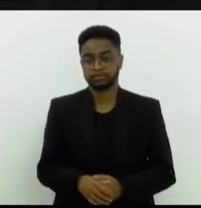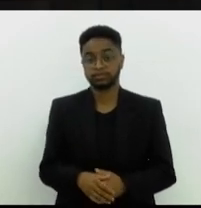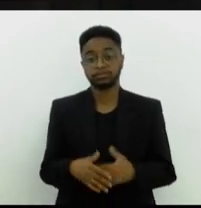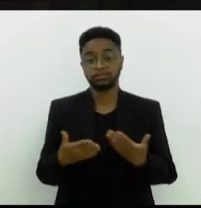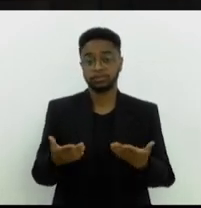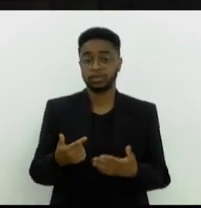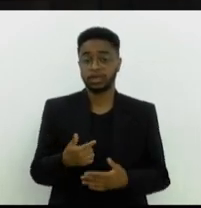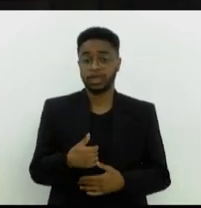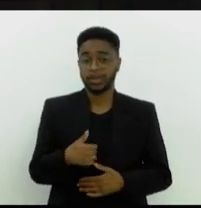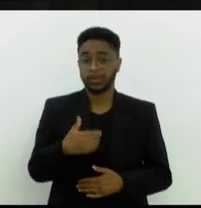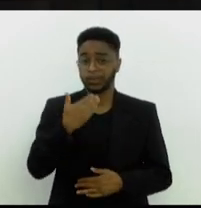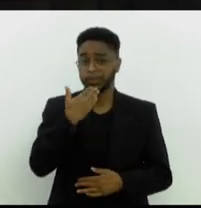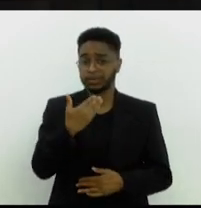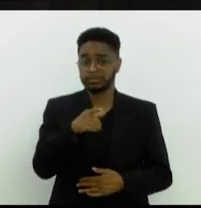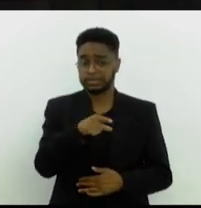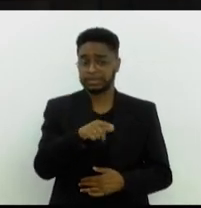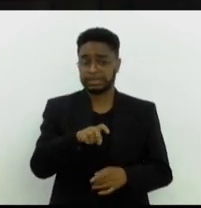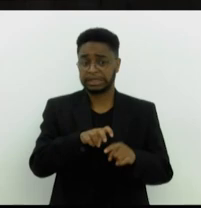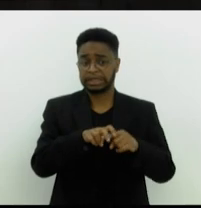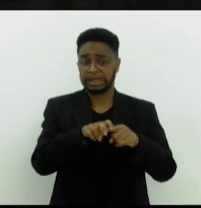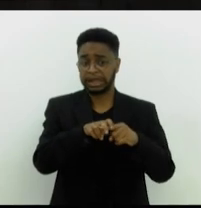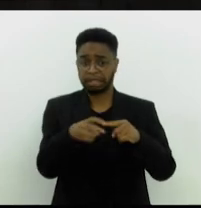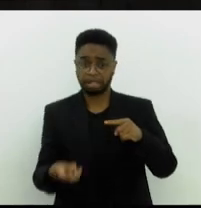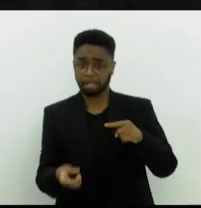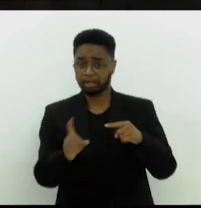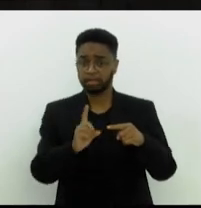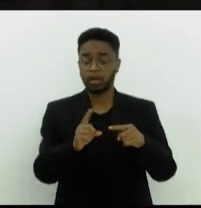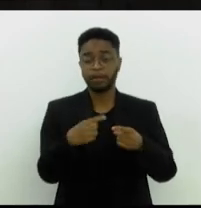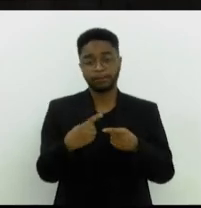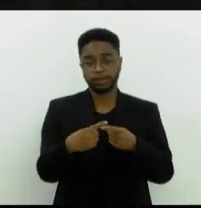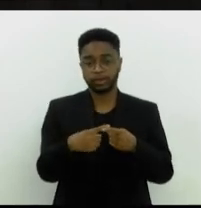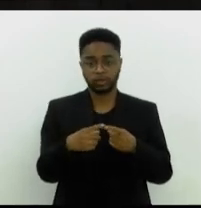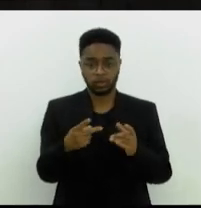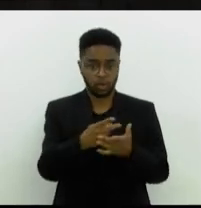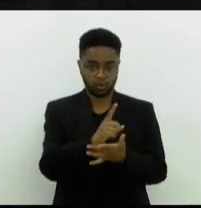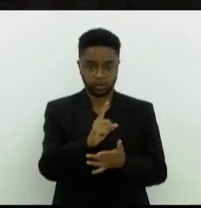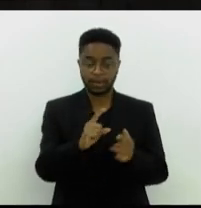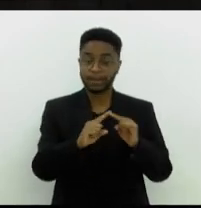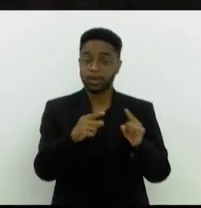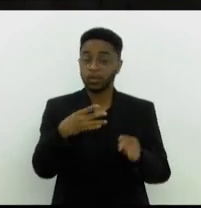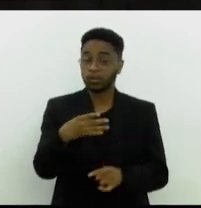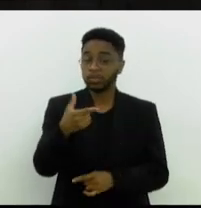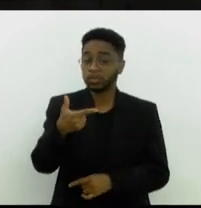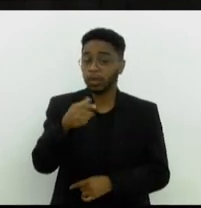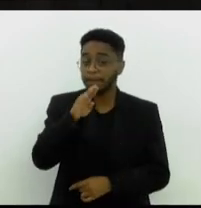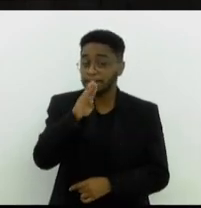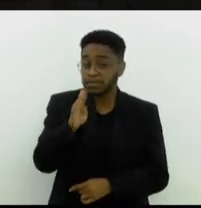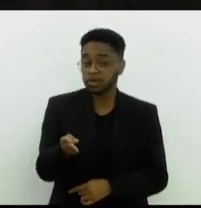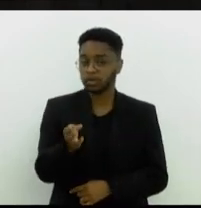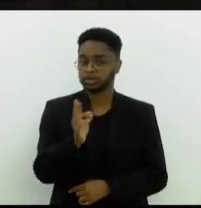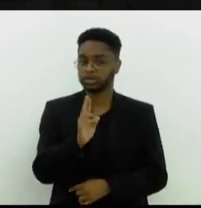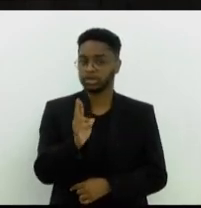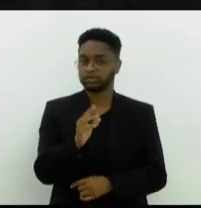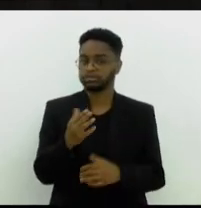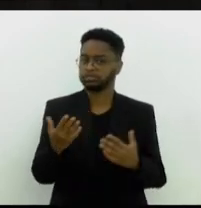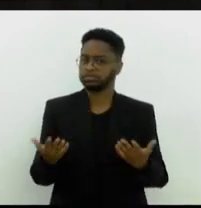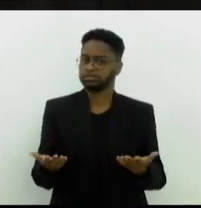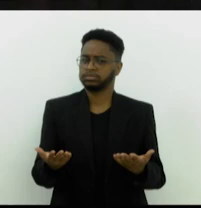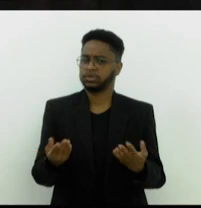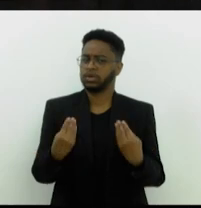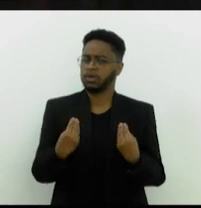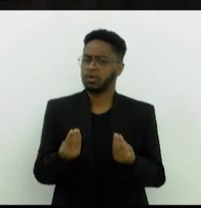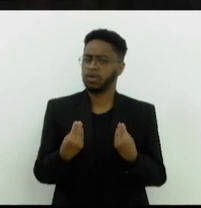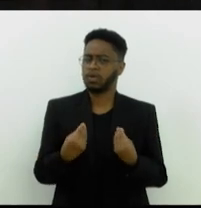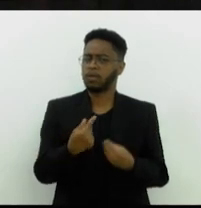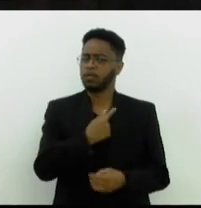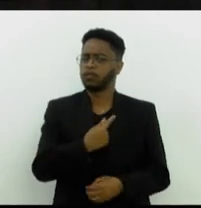não caia da cadeira, porque a senhora não vai cair. 42 bilhões de reais. Aí alguém vai dizer, mas isso é o